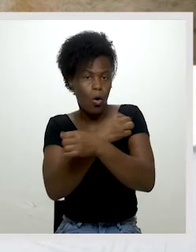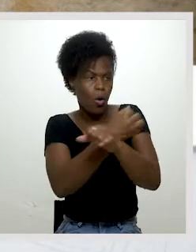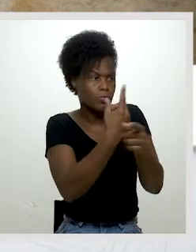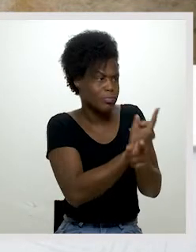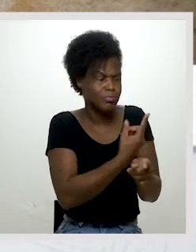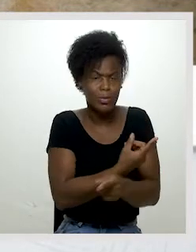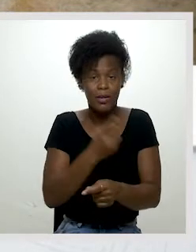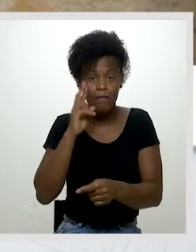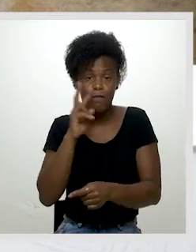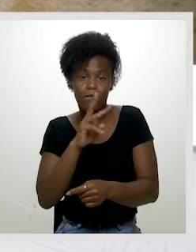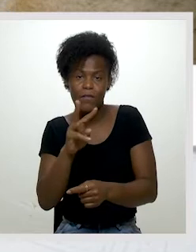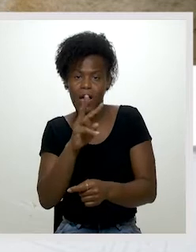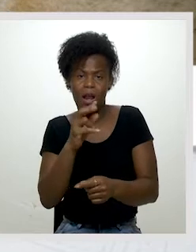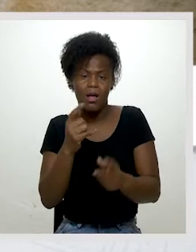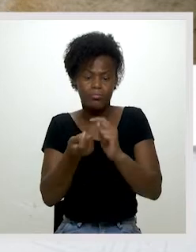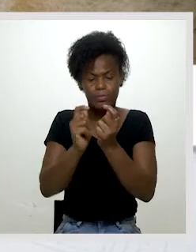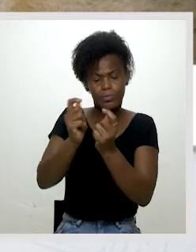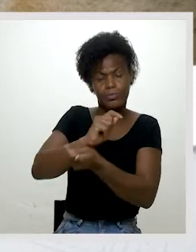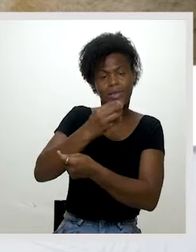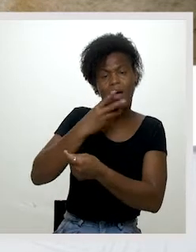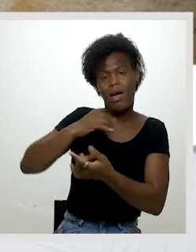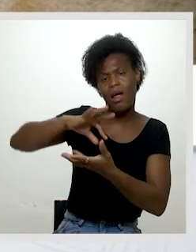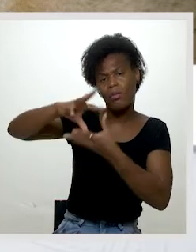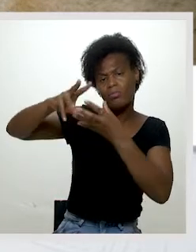verificar as transformações que a Terra vem sofrendo.